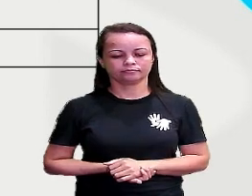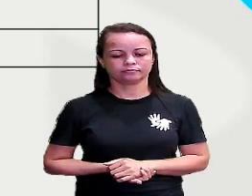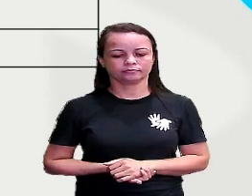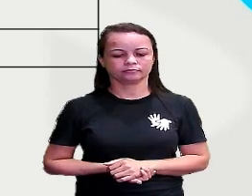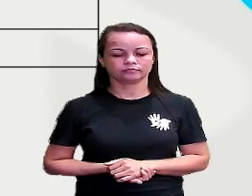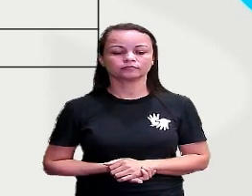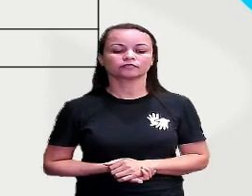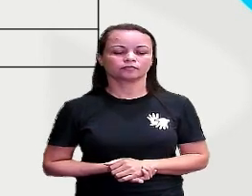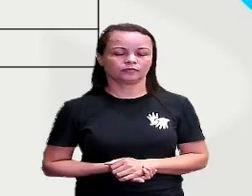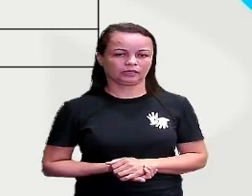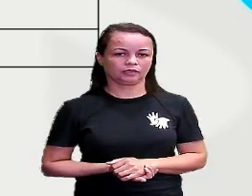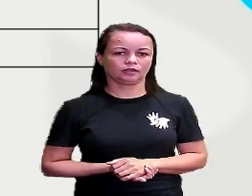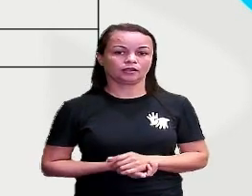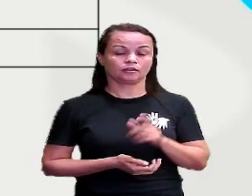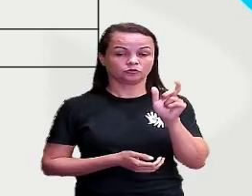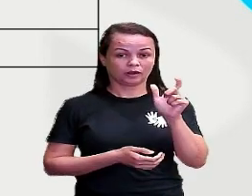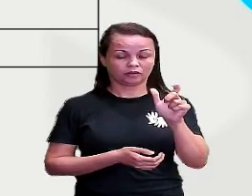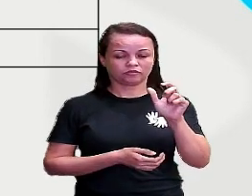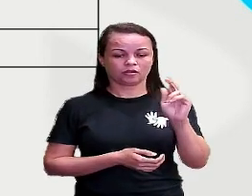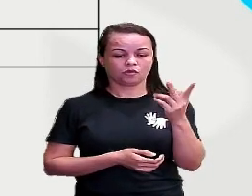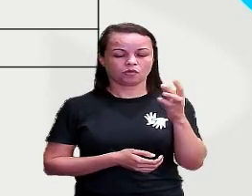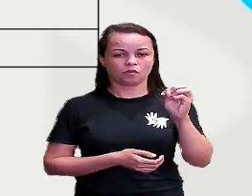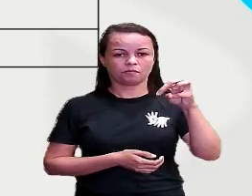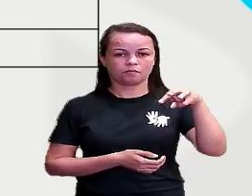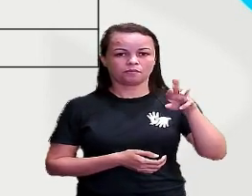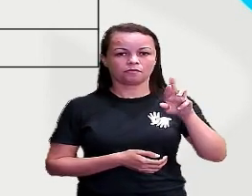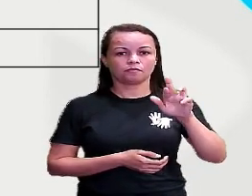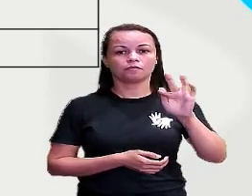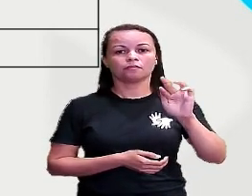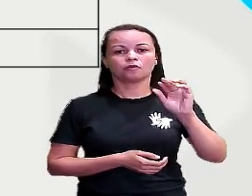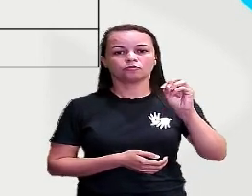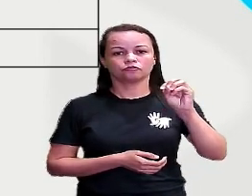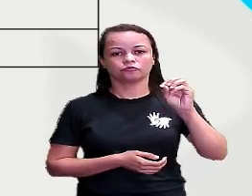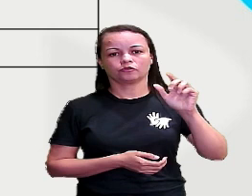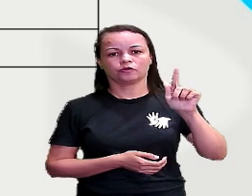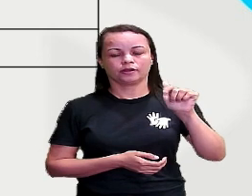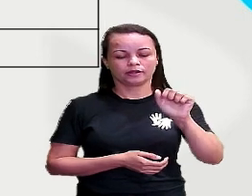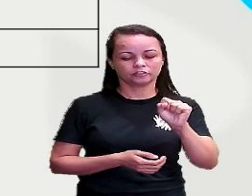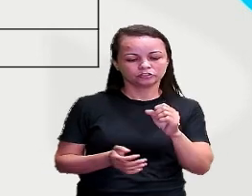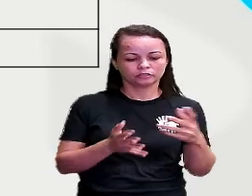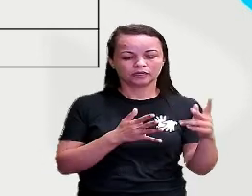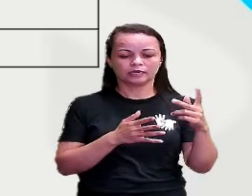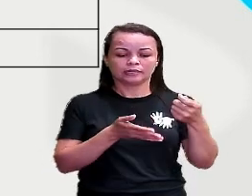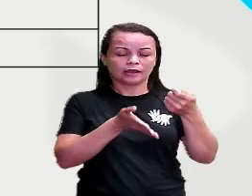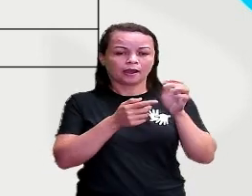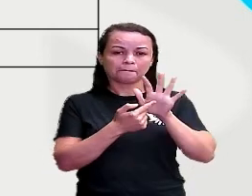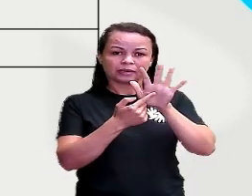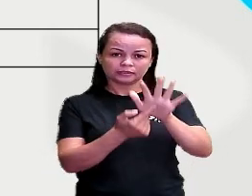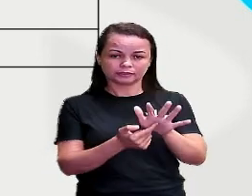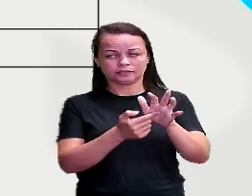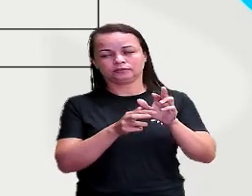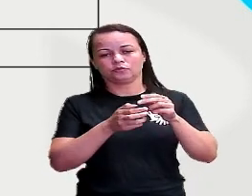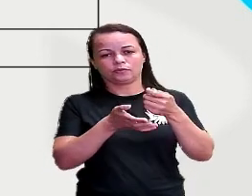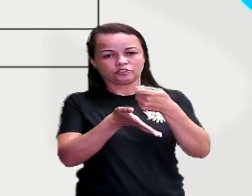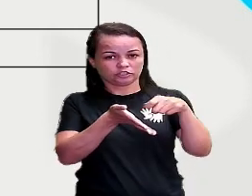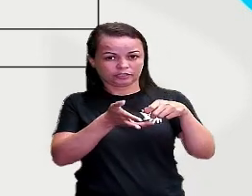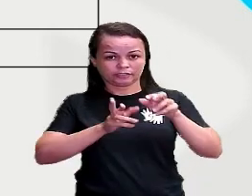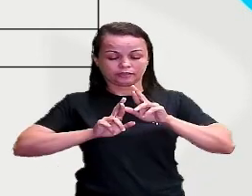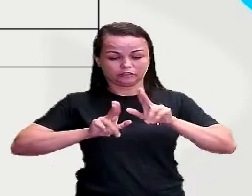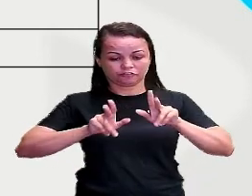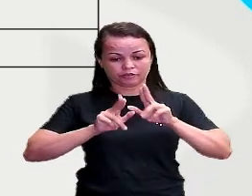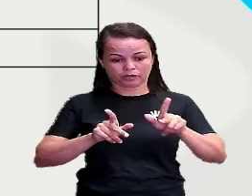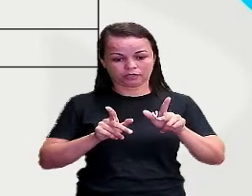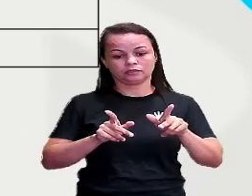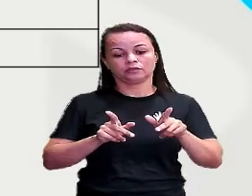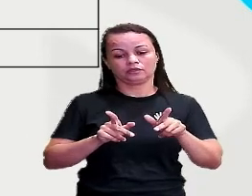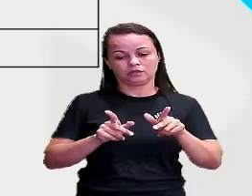As palavras homófonas, elas são aquelas palavras que apresentam a escrita diferente, bem